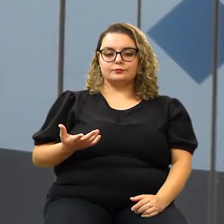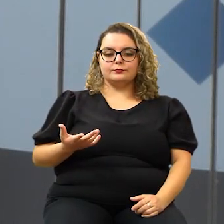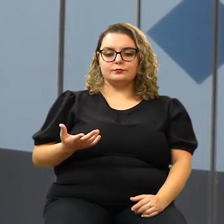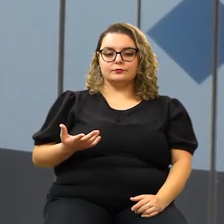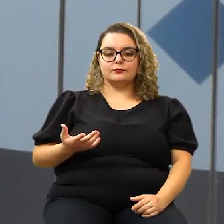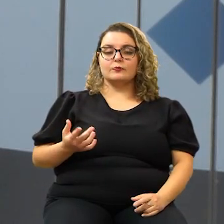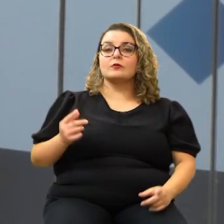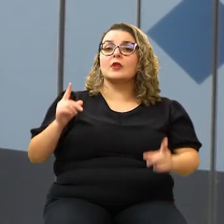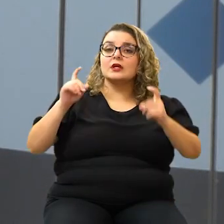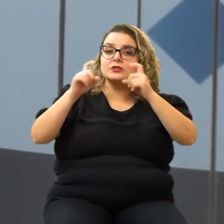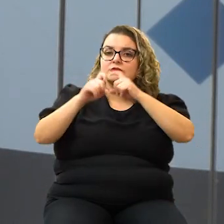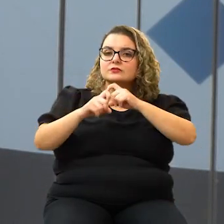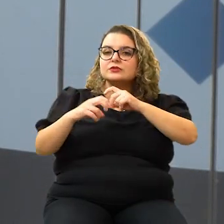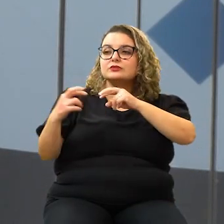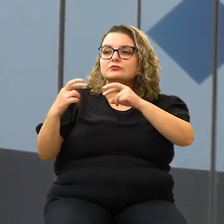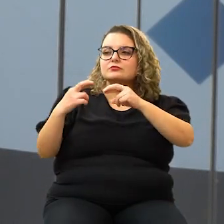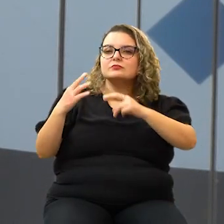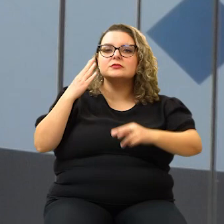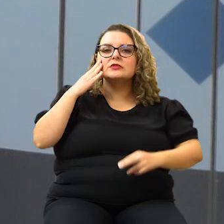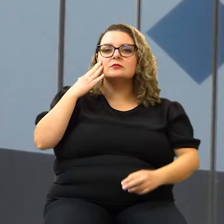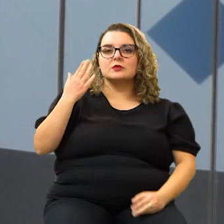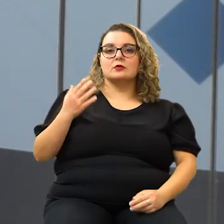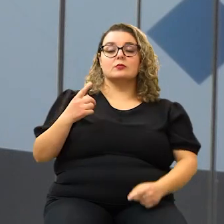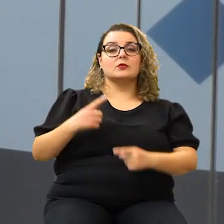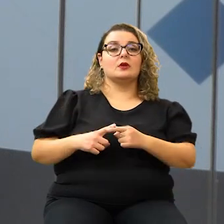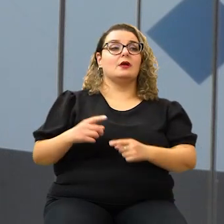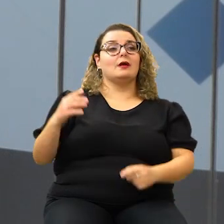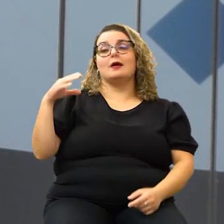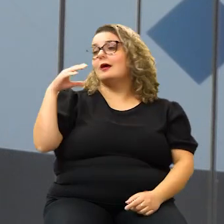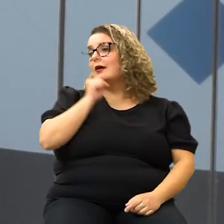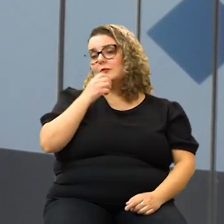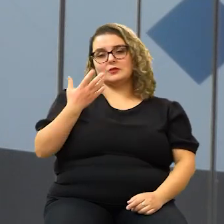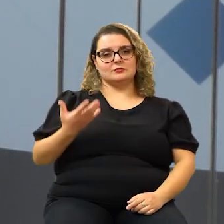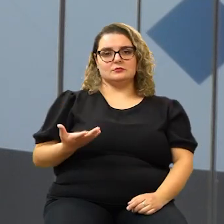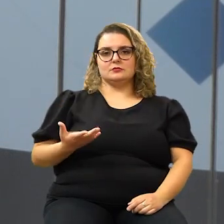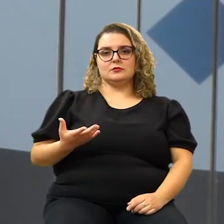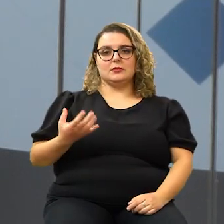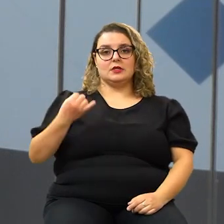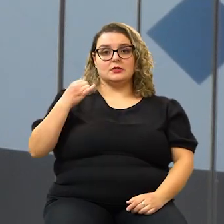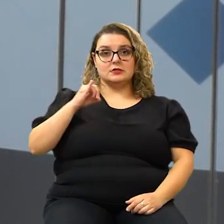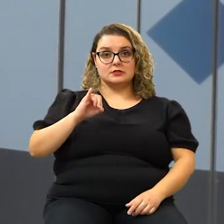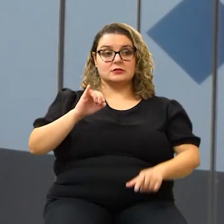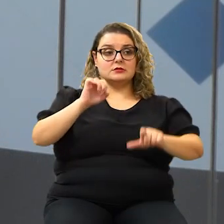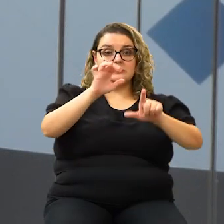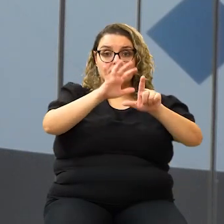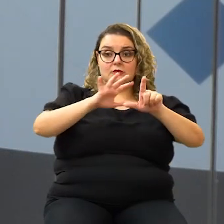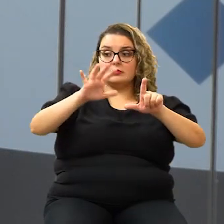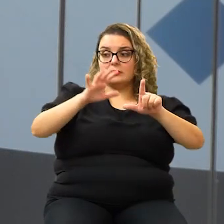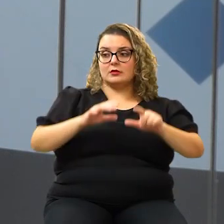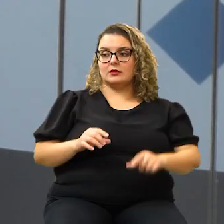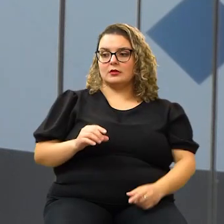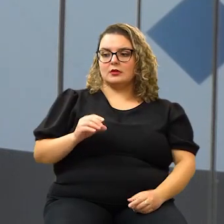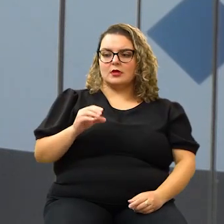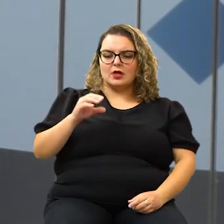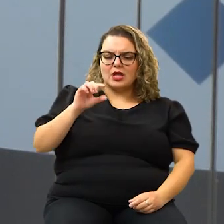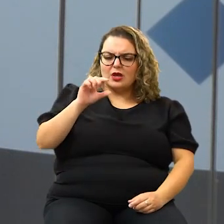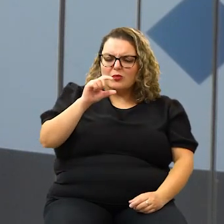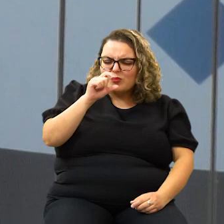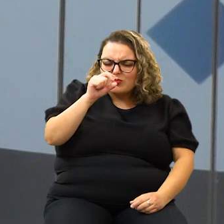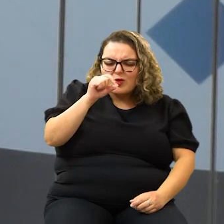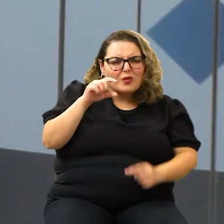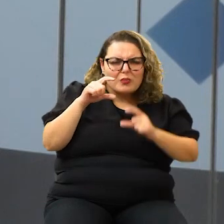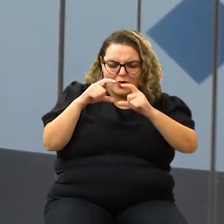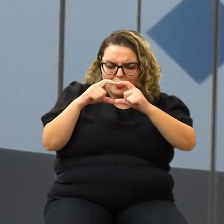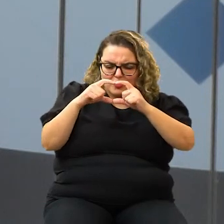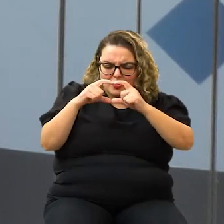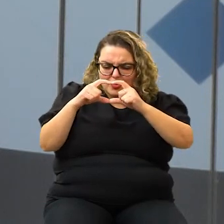difícil previsibilidade, porque ele é muito rápido. Se a gente olhar nas imagens, né, é uma bolinha que se